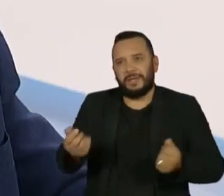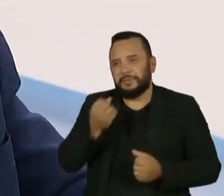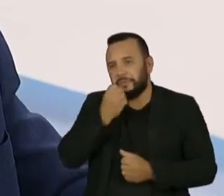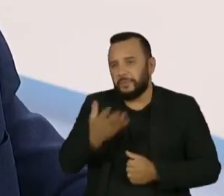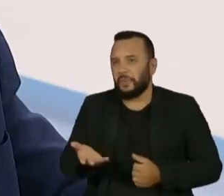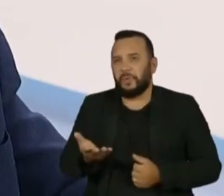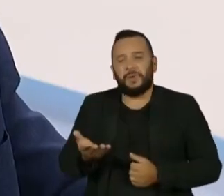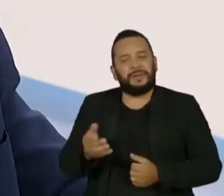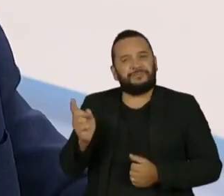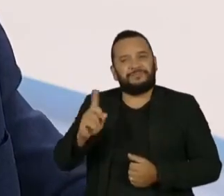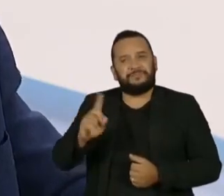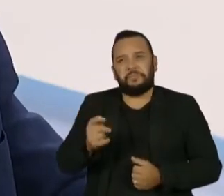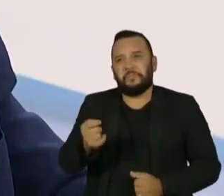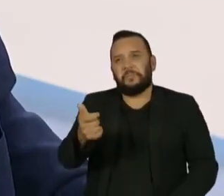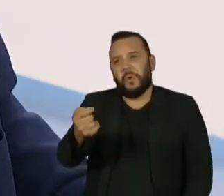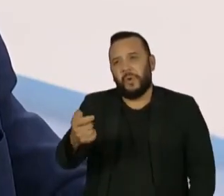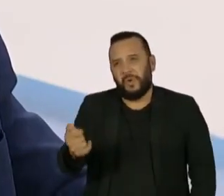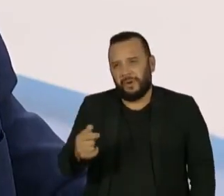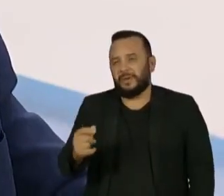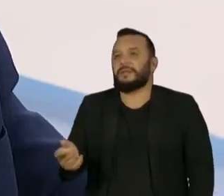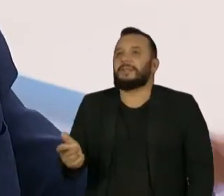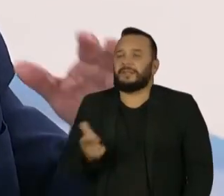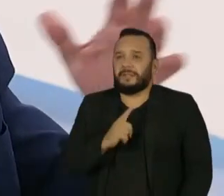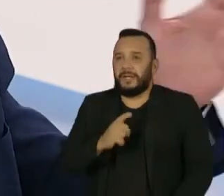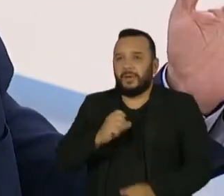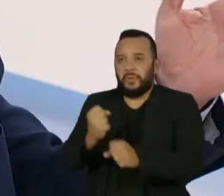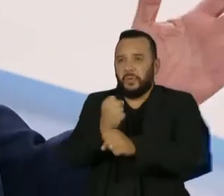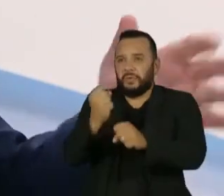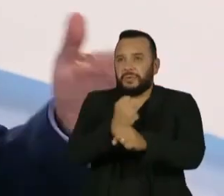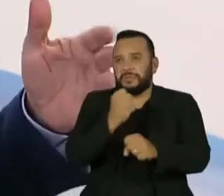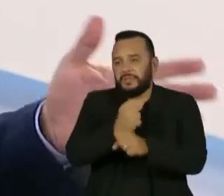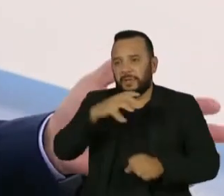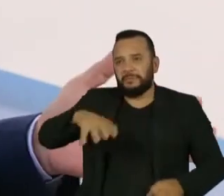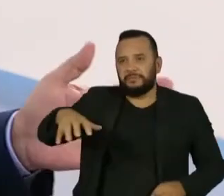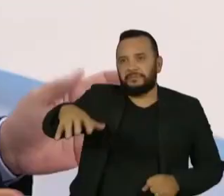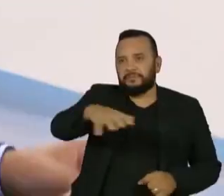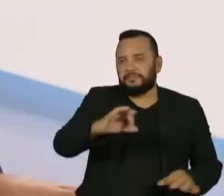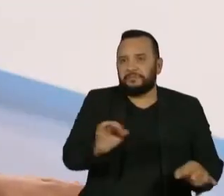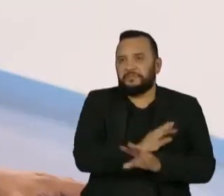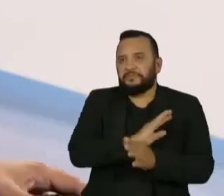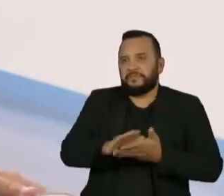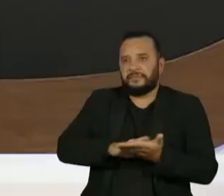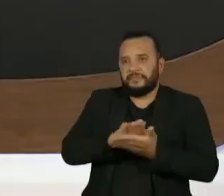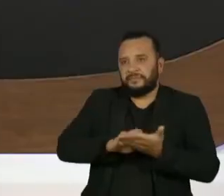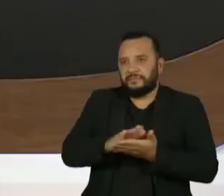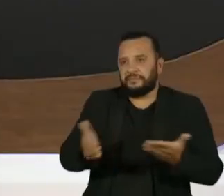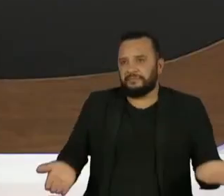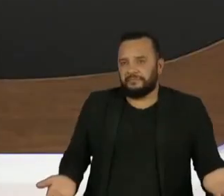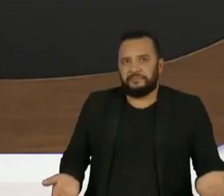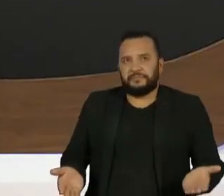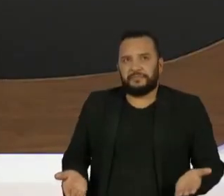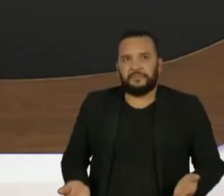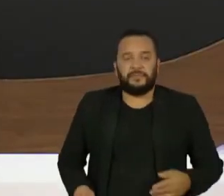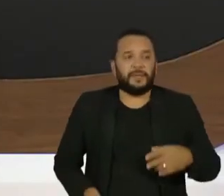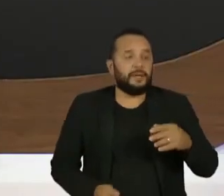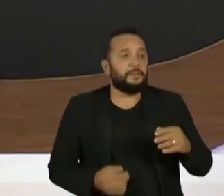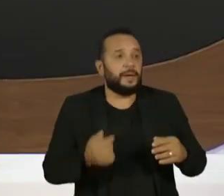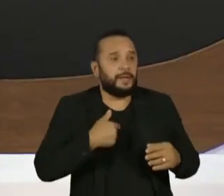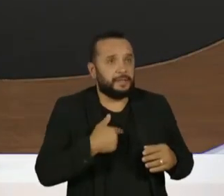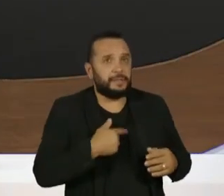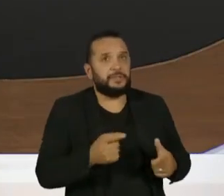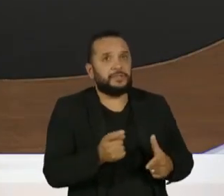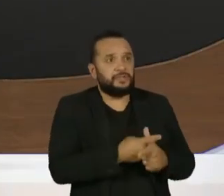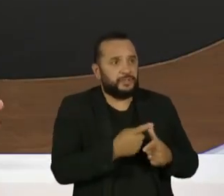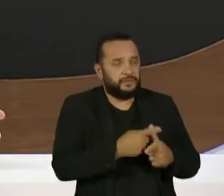eficiência, gerou um cemitério de obras inacabadas. E todo mundo está achando graça e achando bonito. Mas o déficit do ano passado estava dentro do que a PEC da